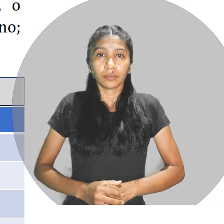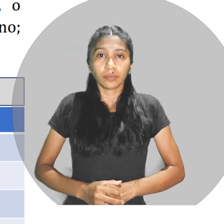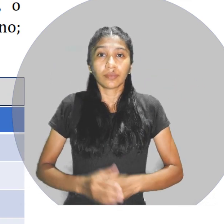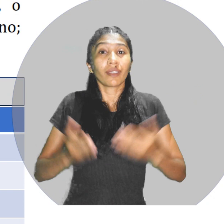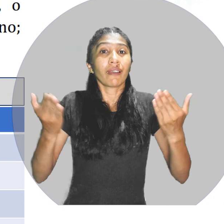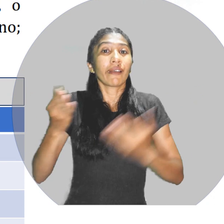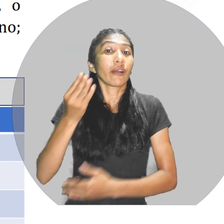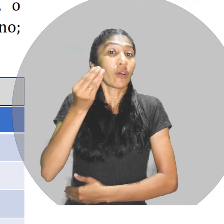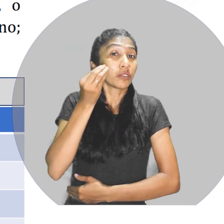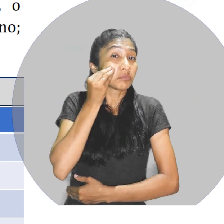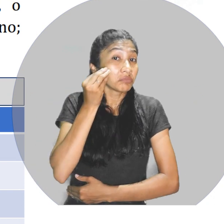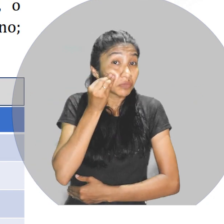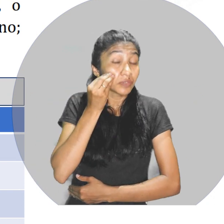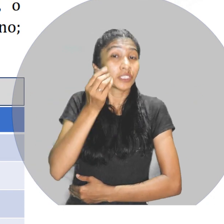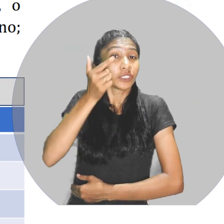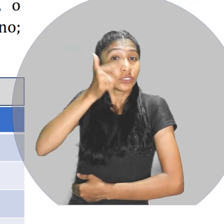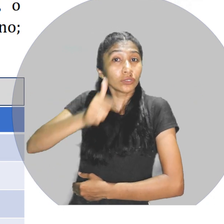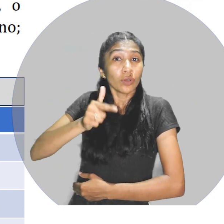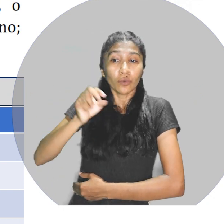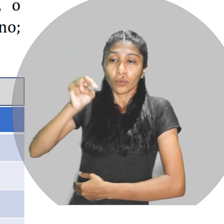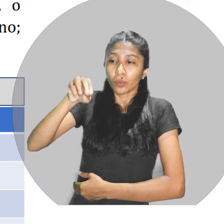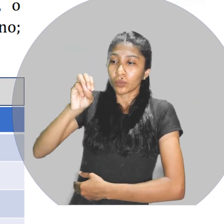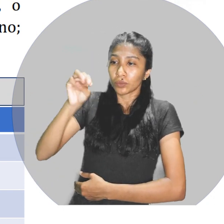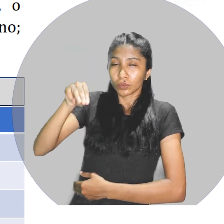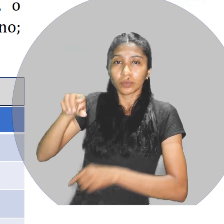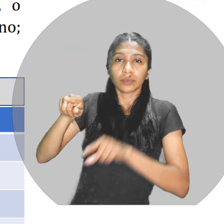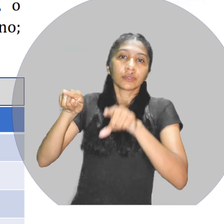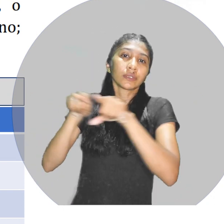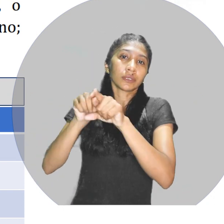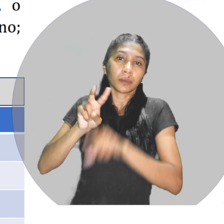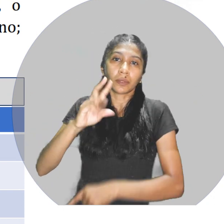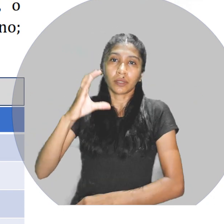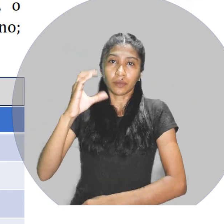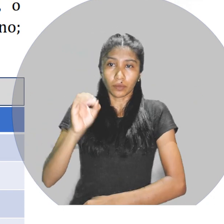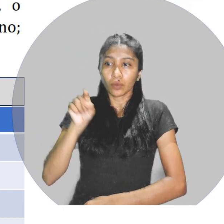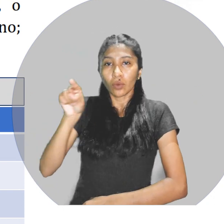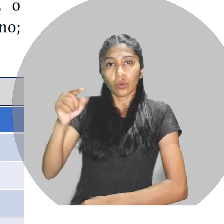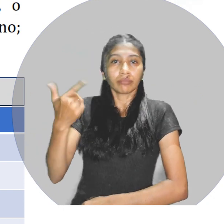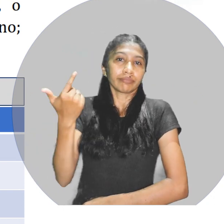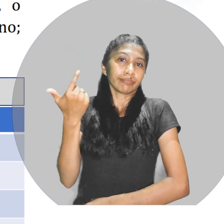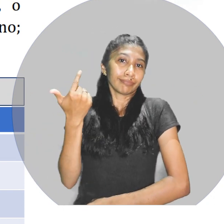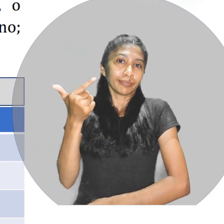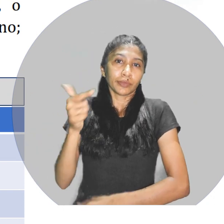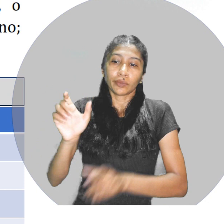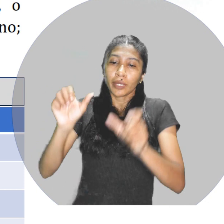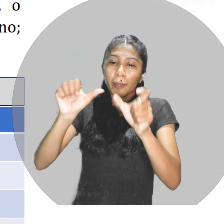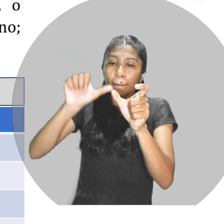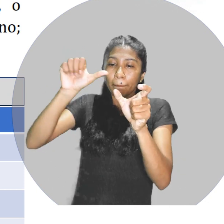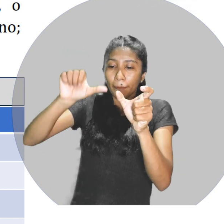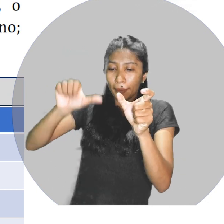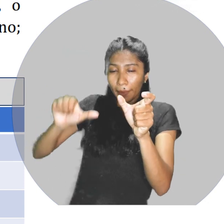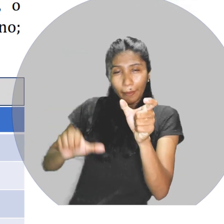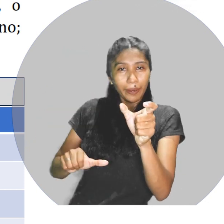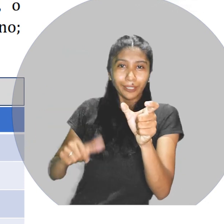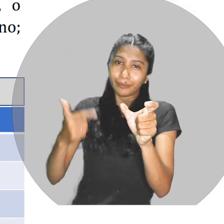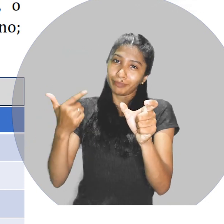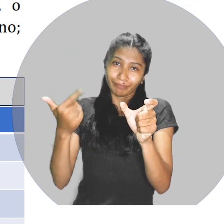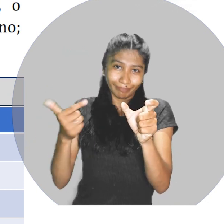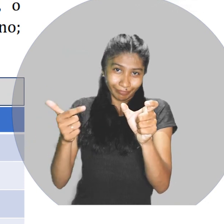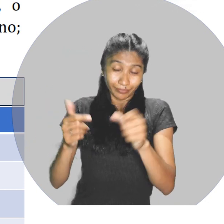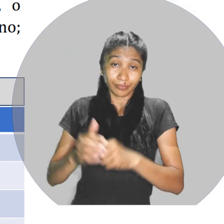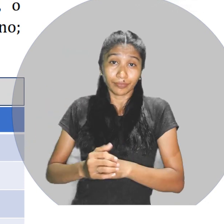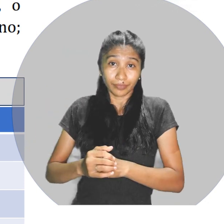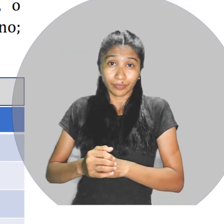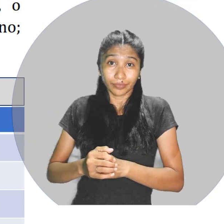Nós vamos observar que o nominativo e o vocativo também não possuem desinências.